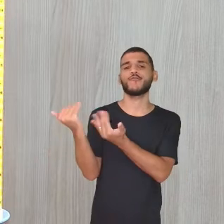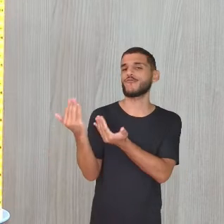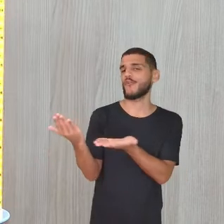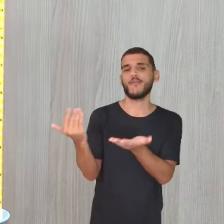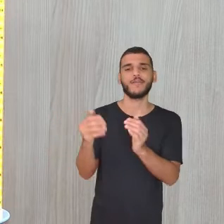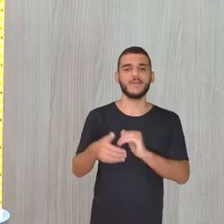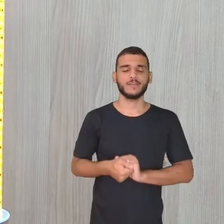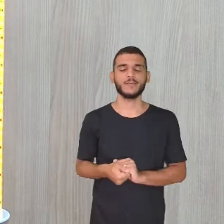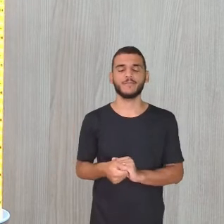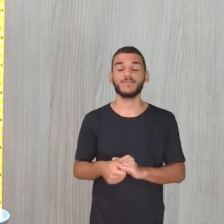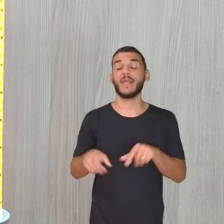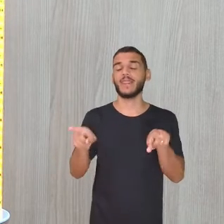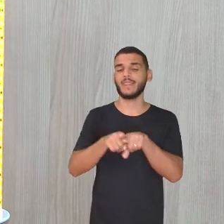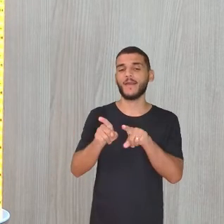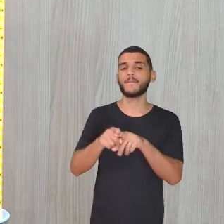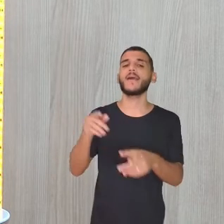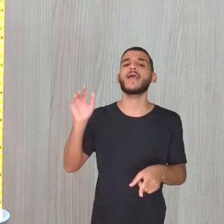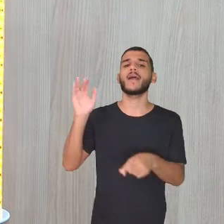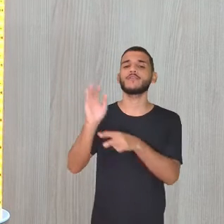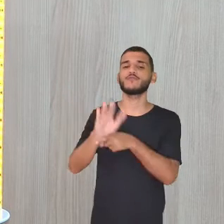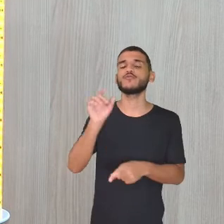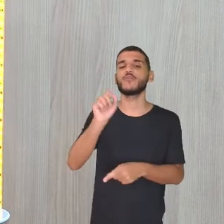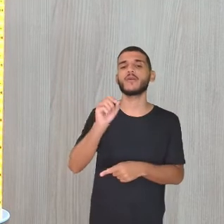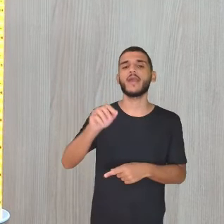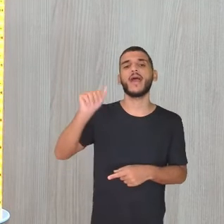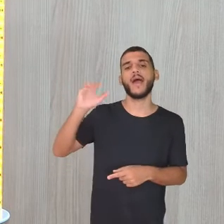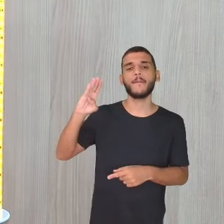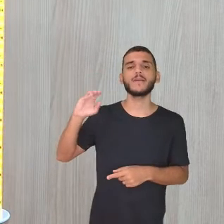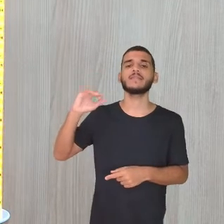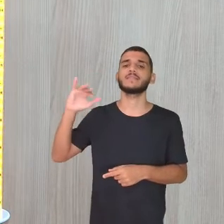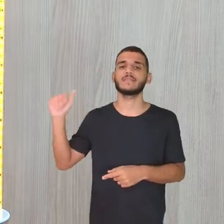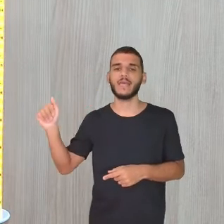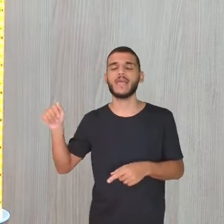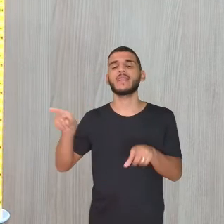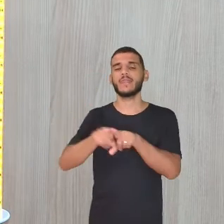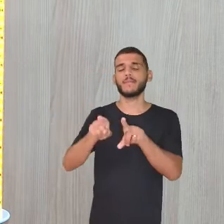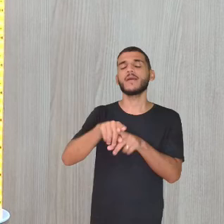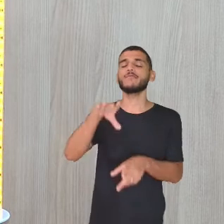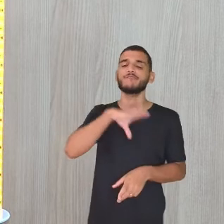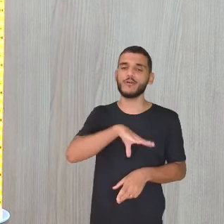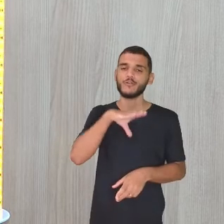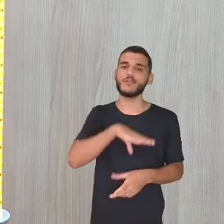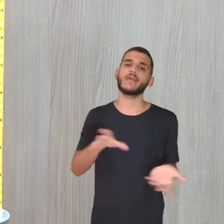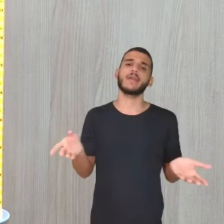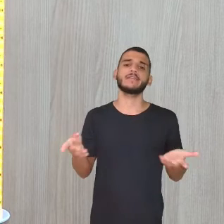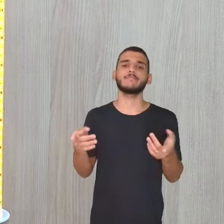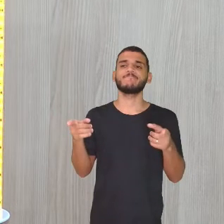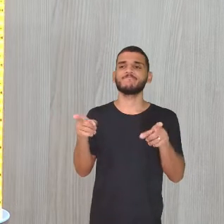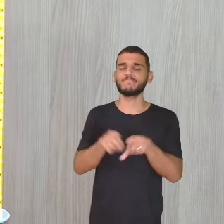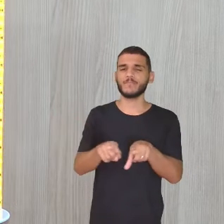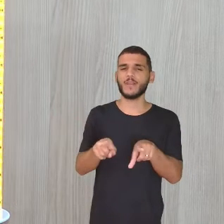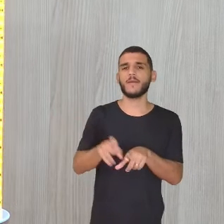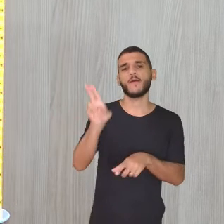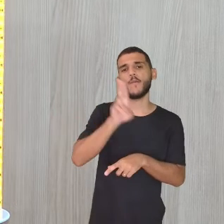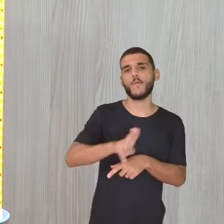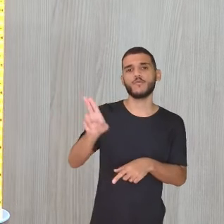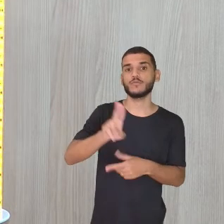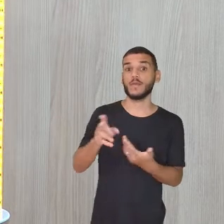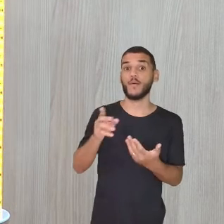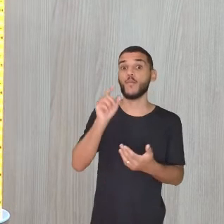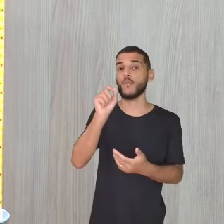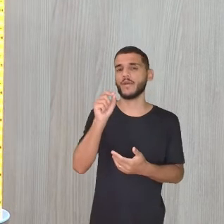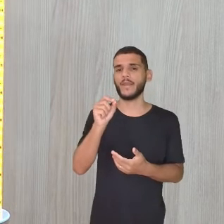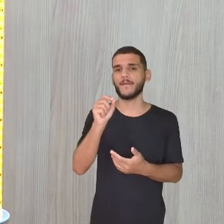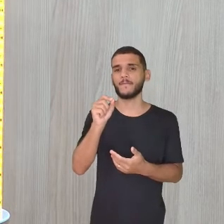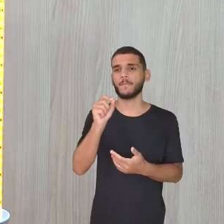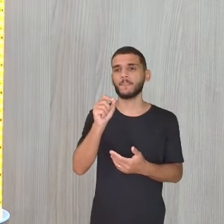a alfabetização letrada, né, a utilização da língua portuguesa, mas também utiliza um poder de interpretação, porque